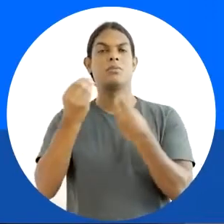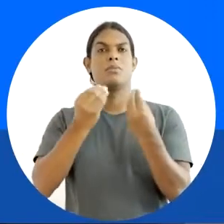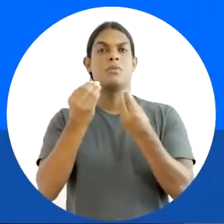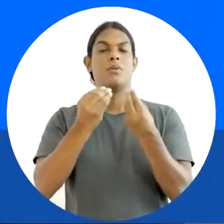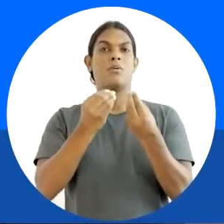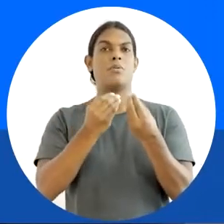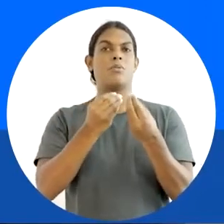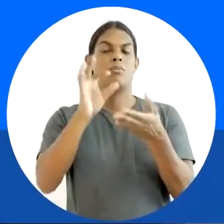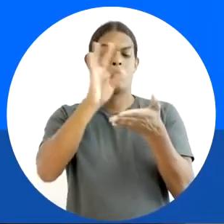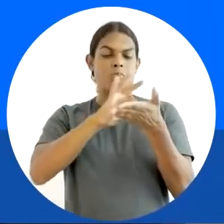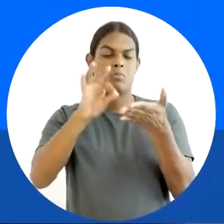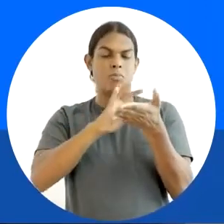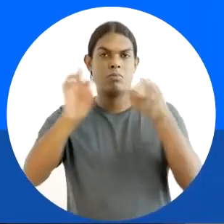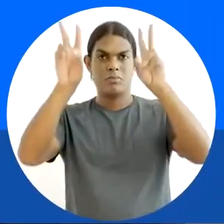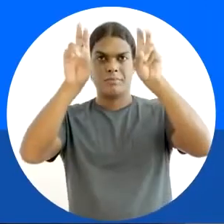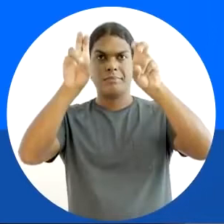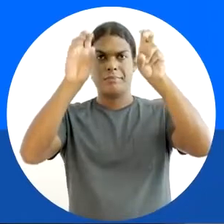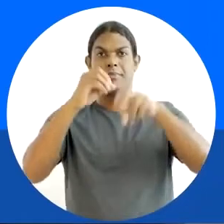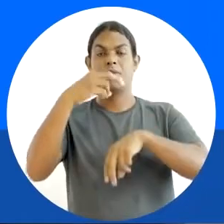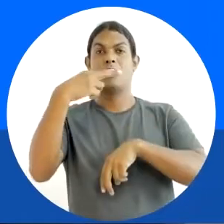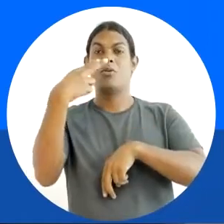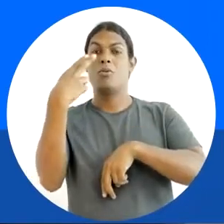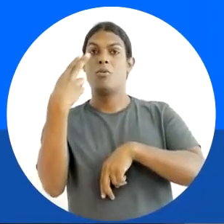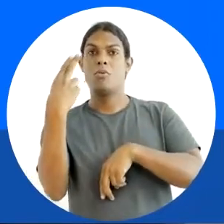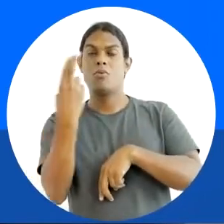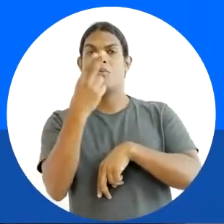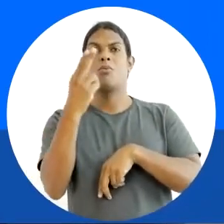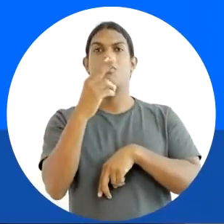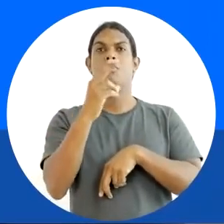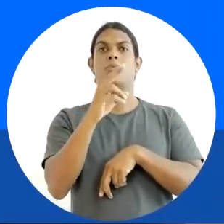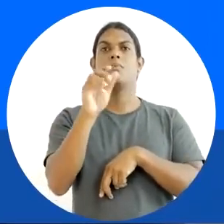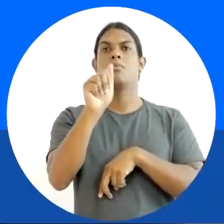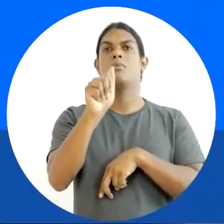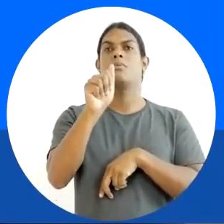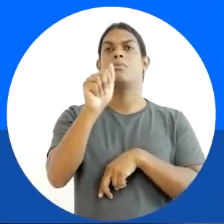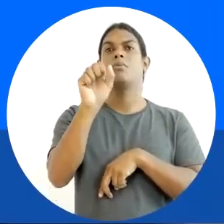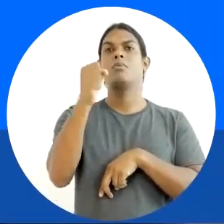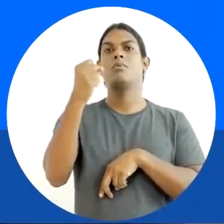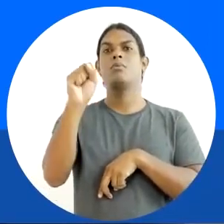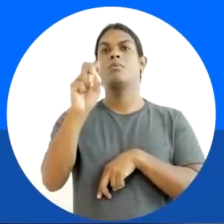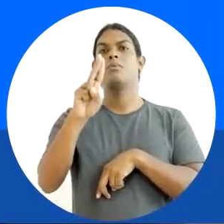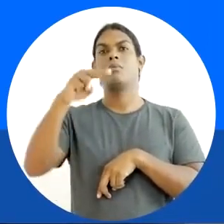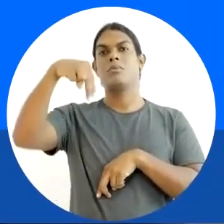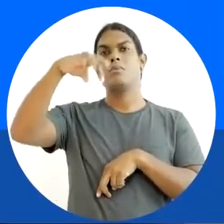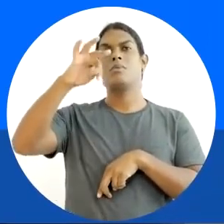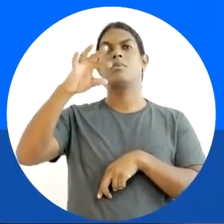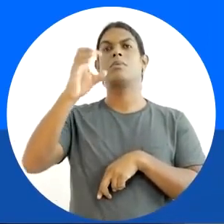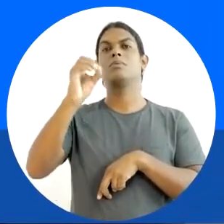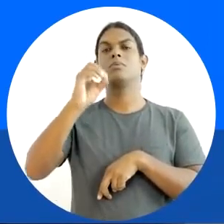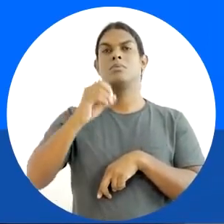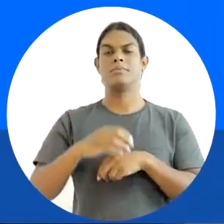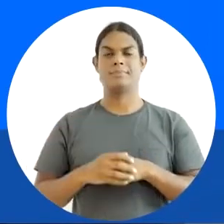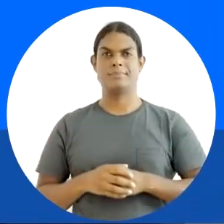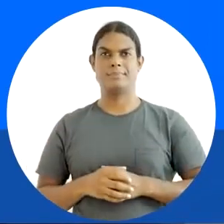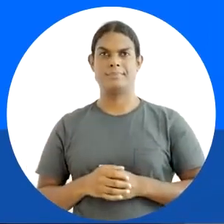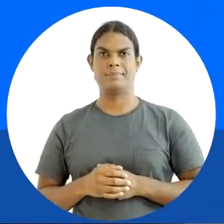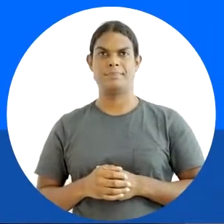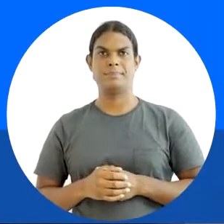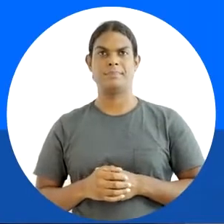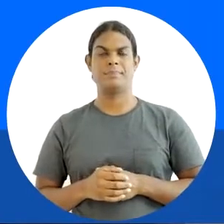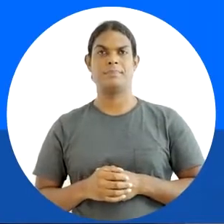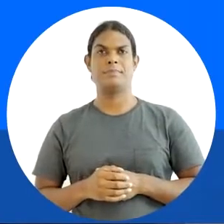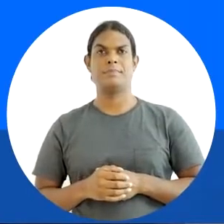título ou assunto da obra, o assunto a que a obra se refere. Então, esse ponto de acesso